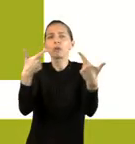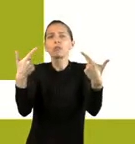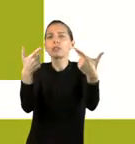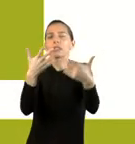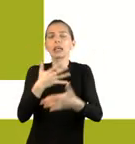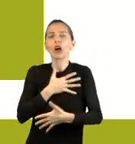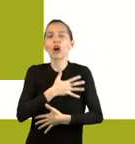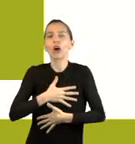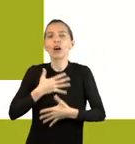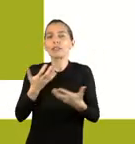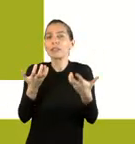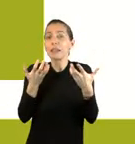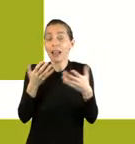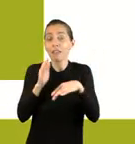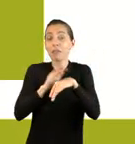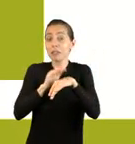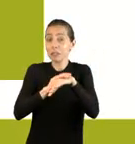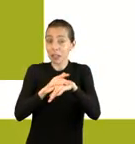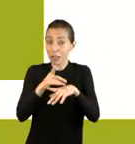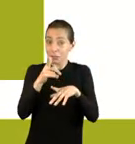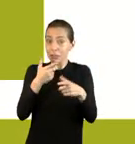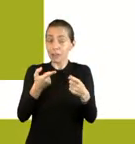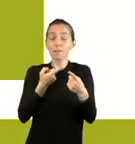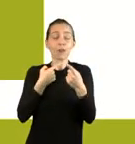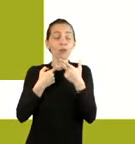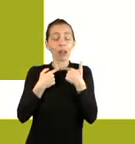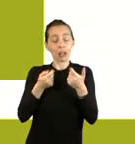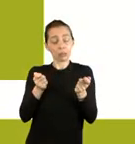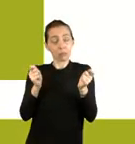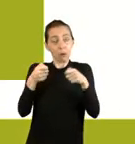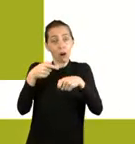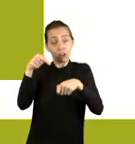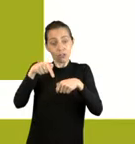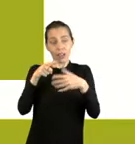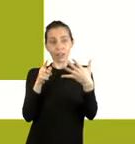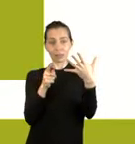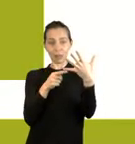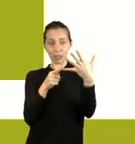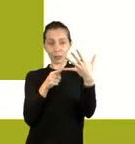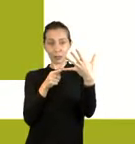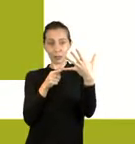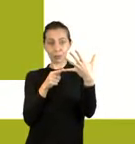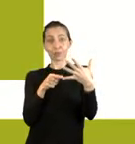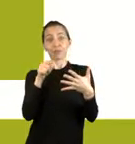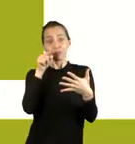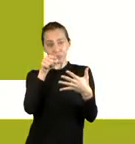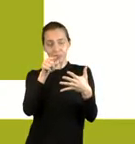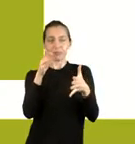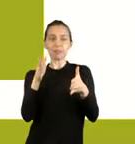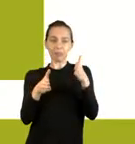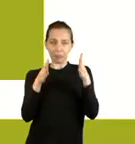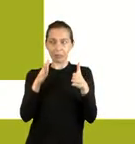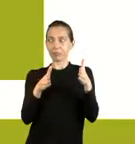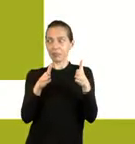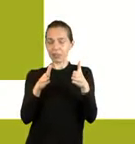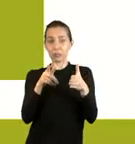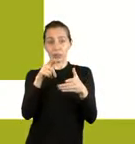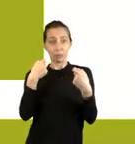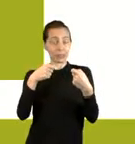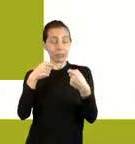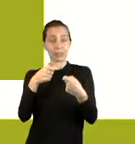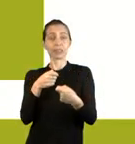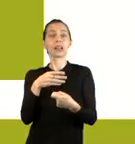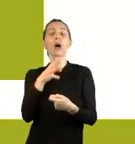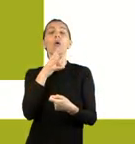surgir para você, né? Que você sempre teve vontade. Então, essas fases, saiba onde você